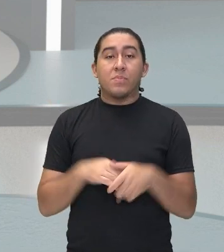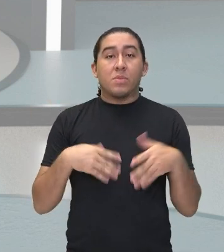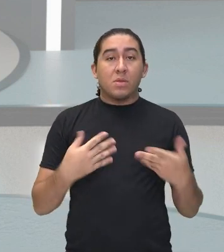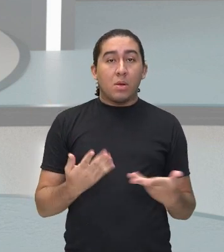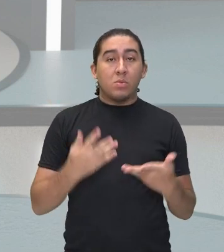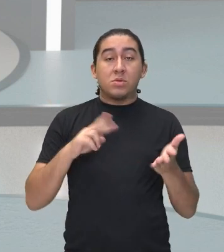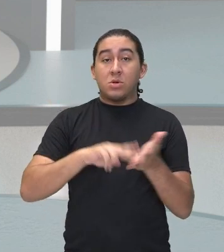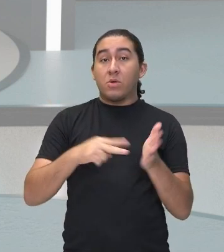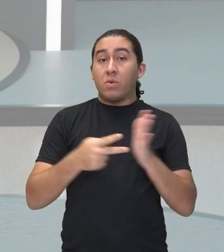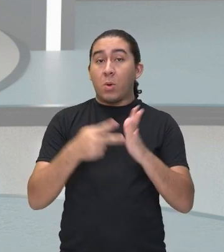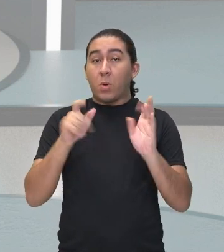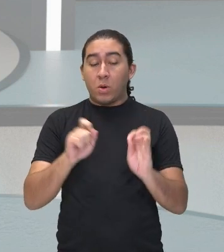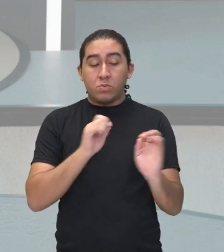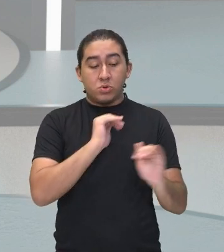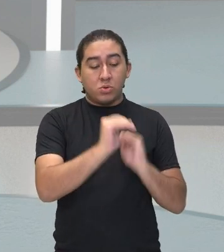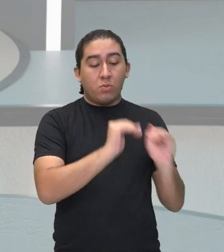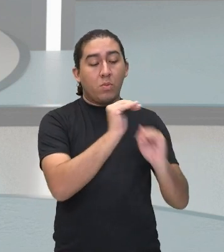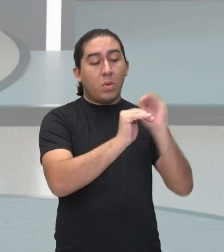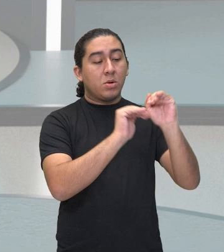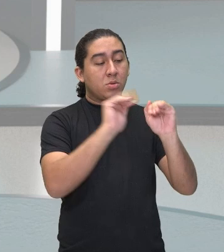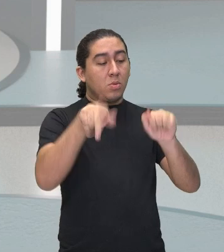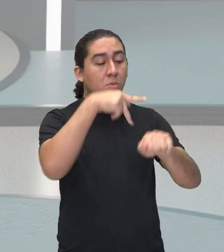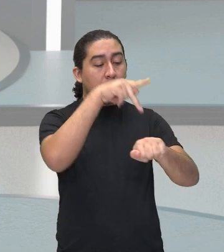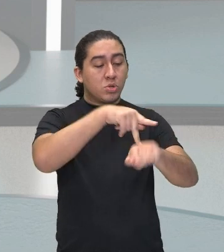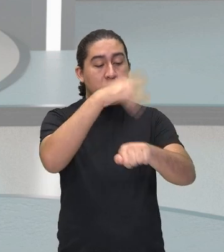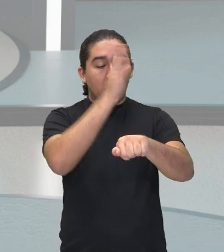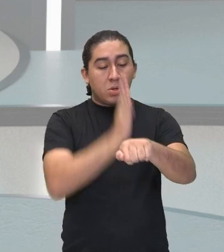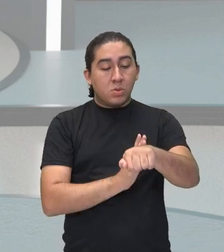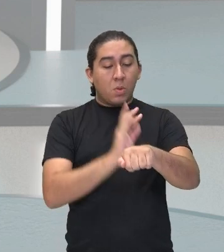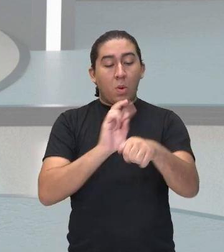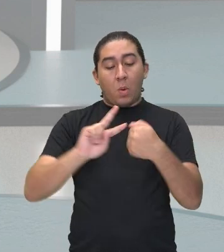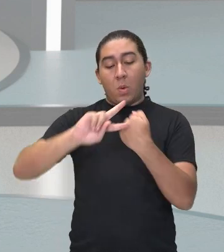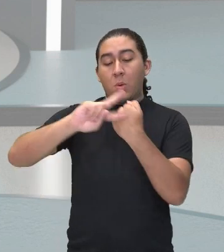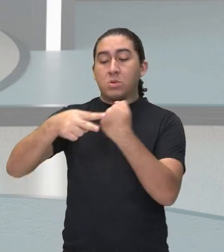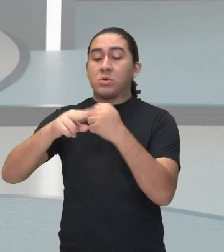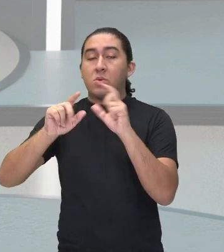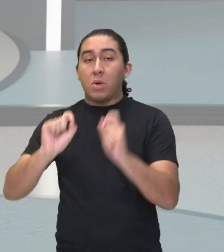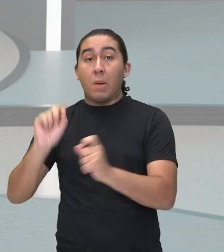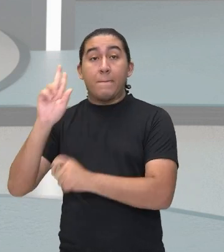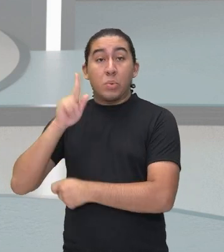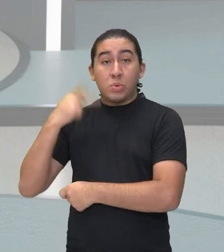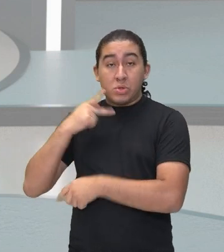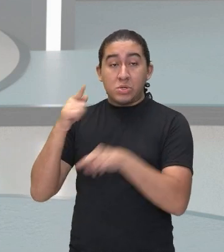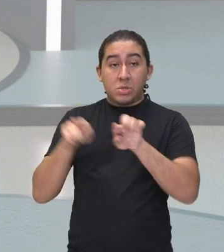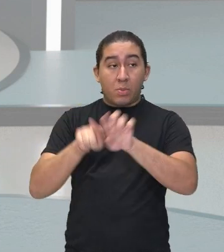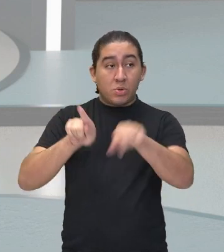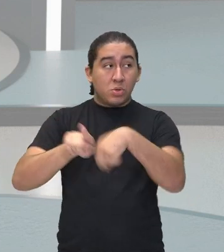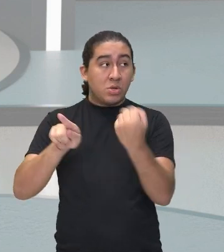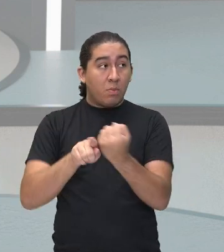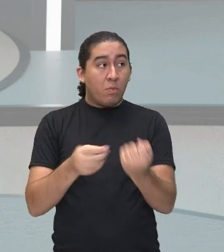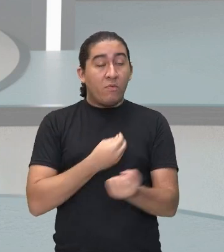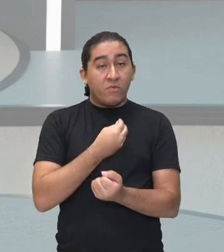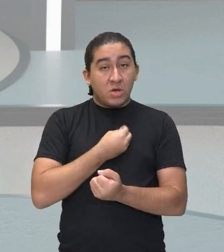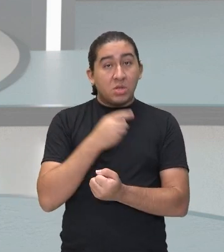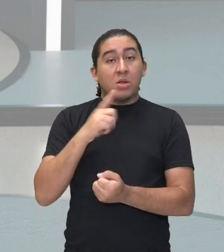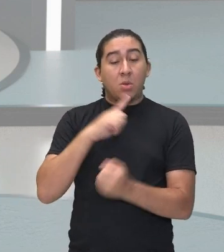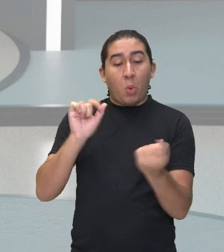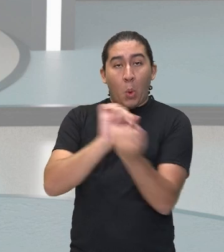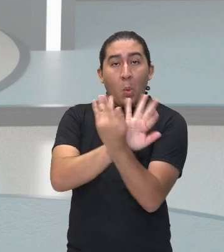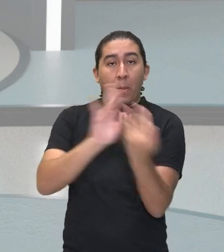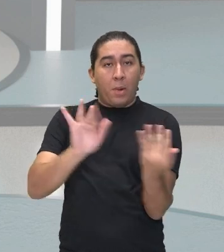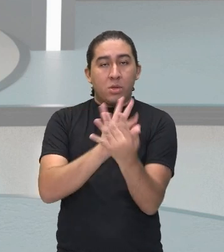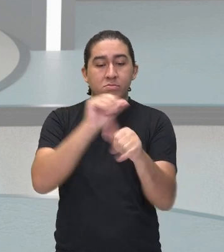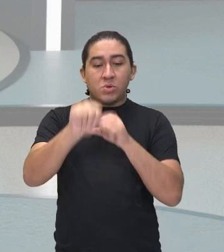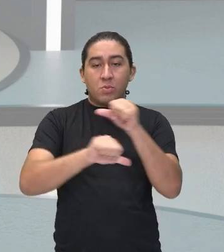crescente desenvolvimento do Brasil fez com que também a política e a vida social urbana mudasse